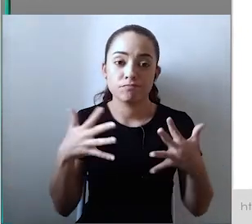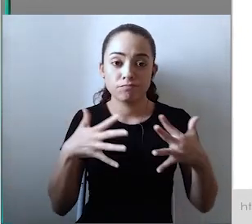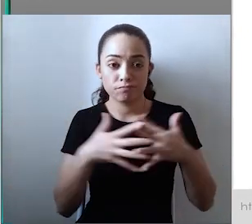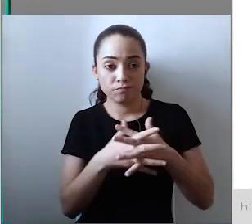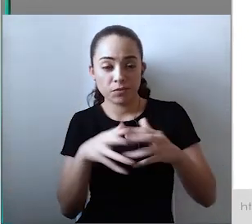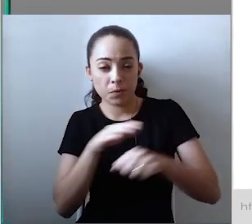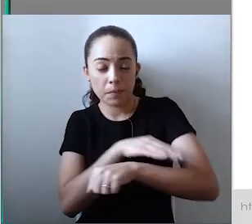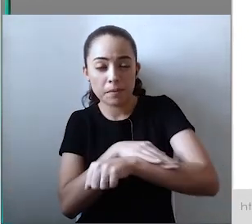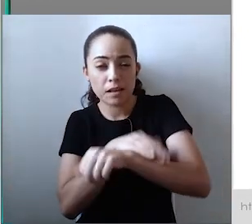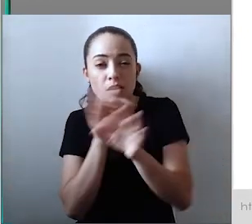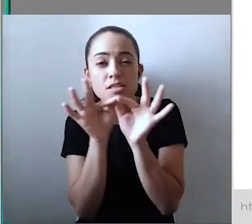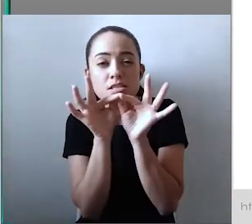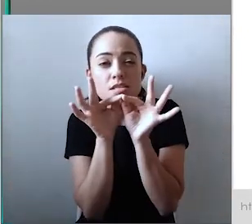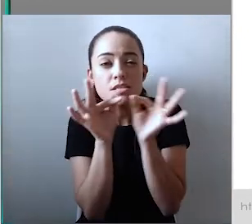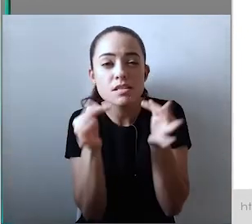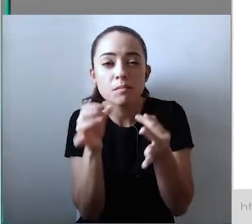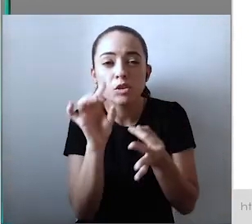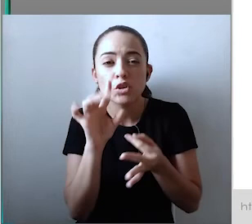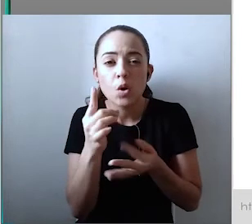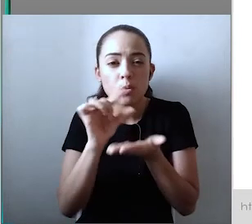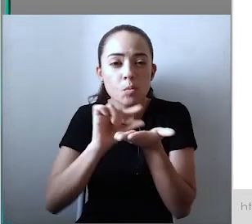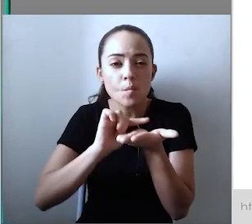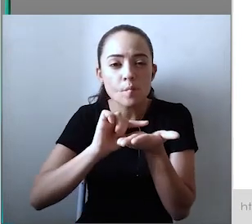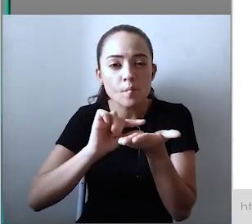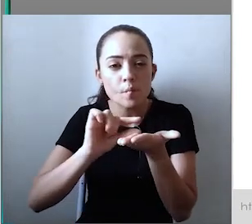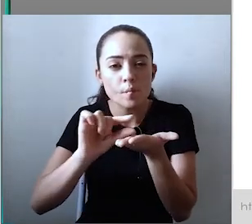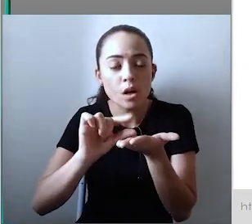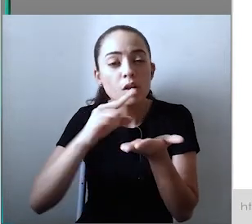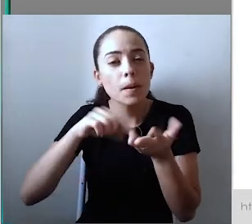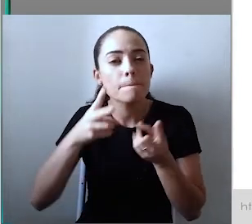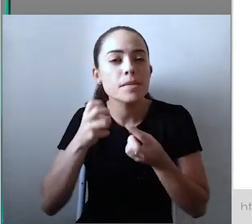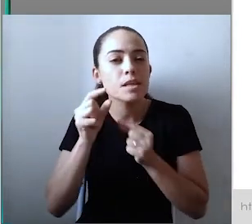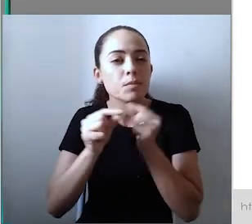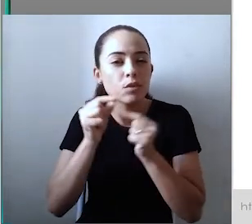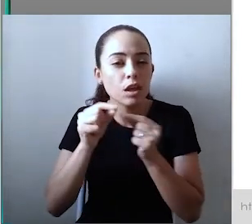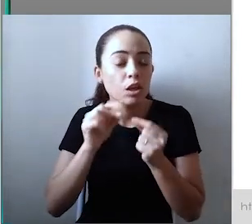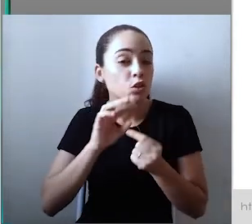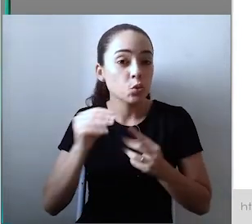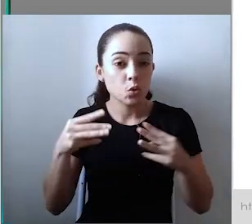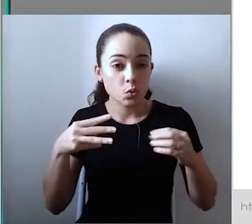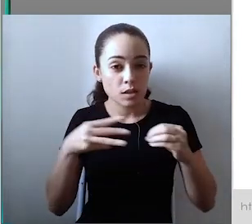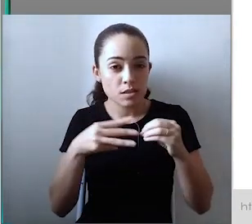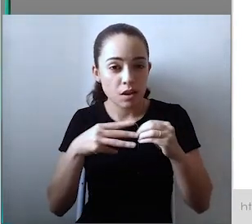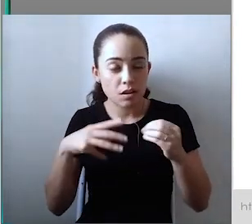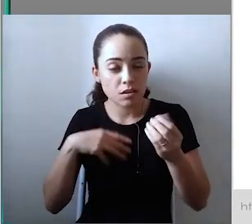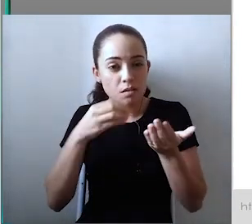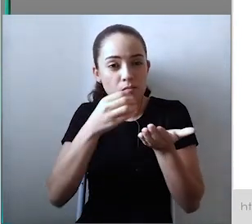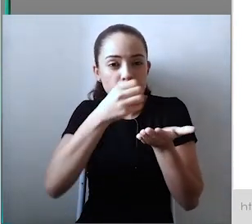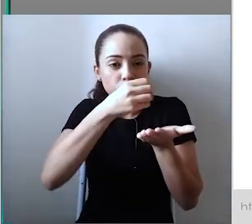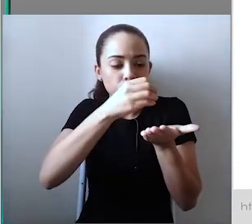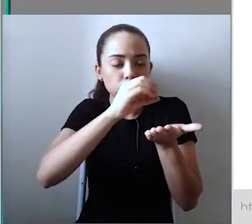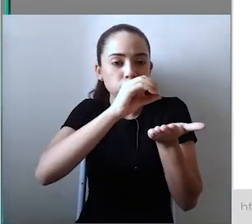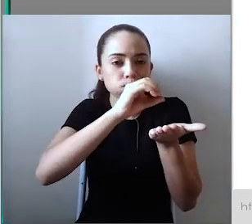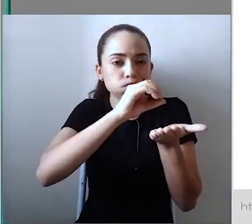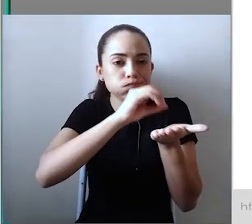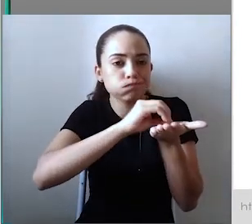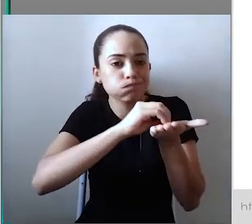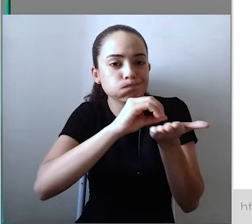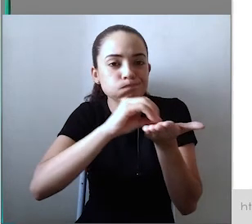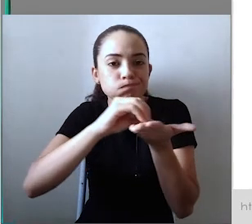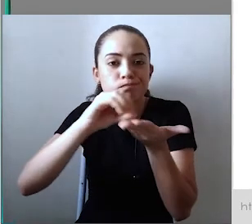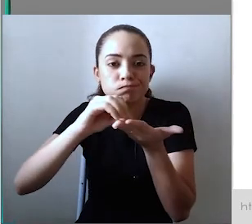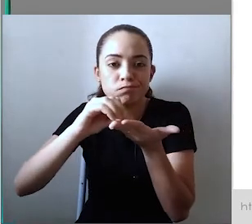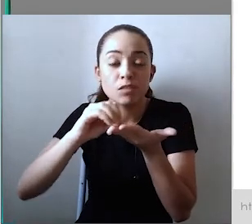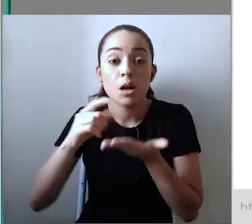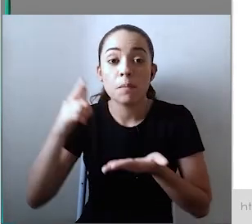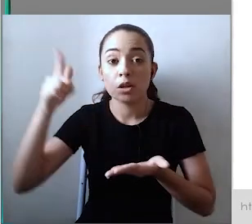tecido epitelial simples, observamos que todas as células desta camada estão apoiadas sob a membrana basal, ao passo que no